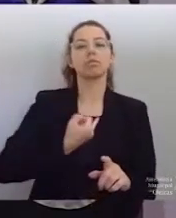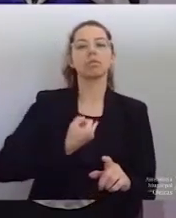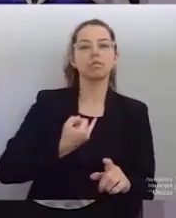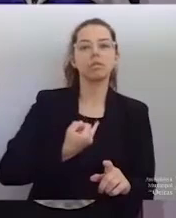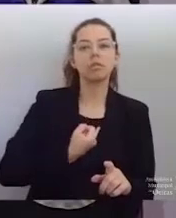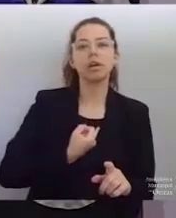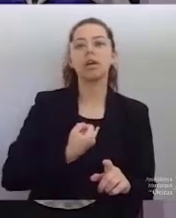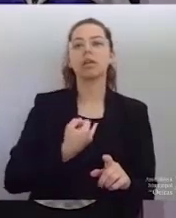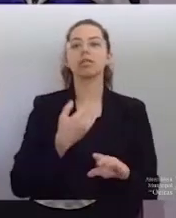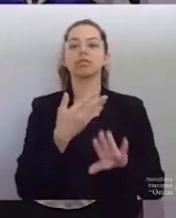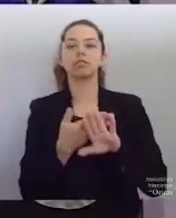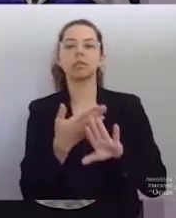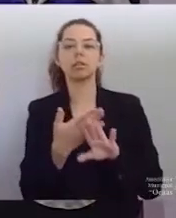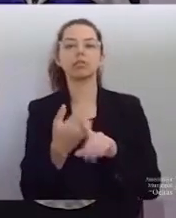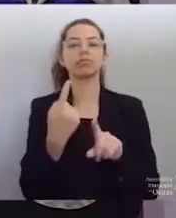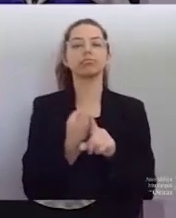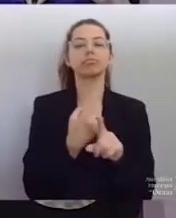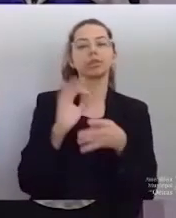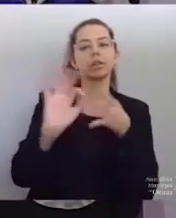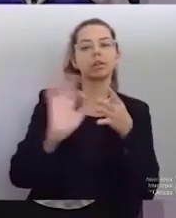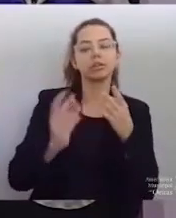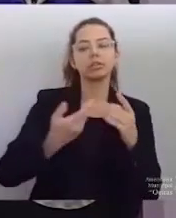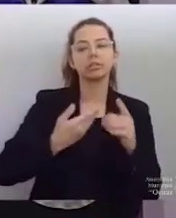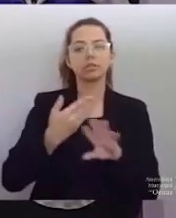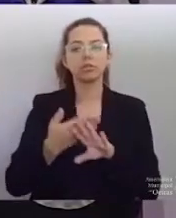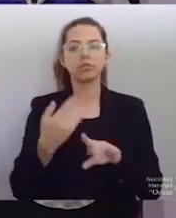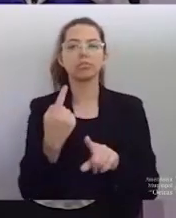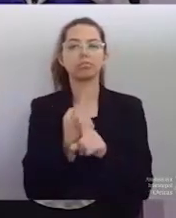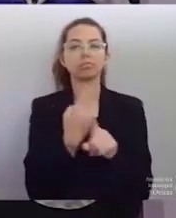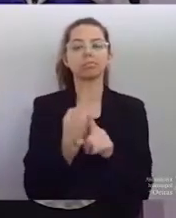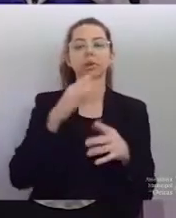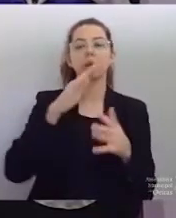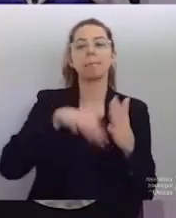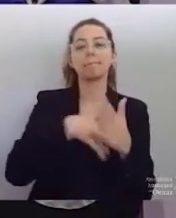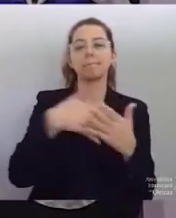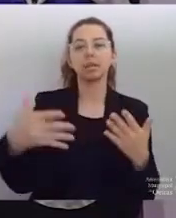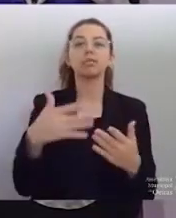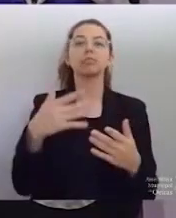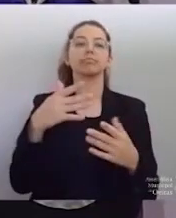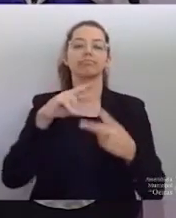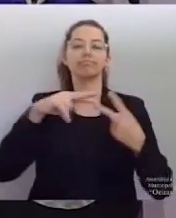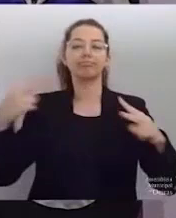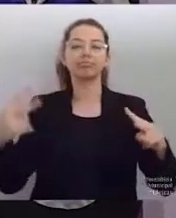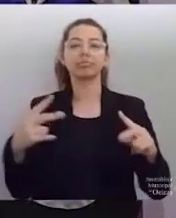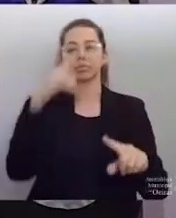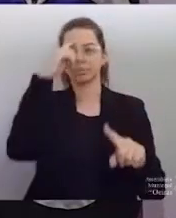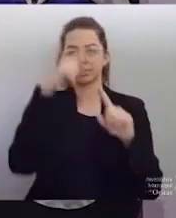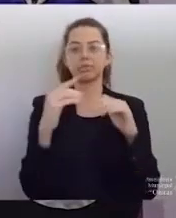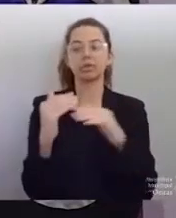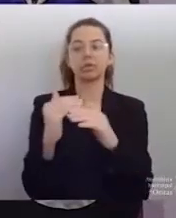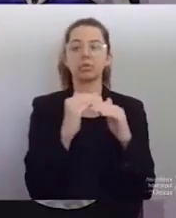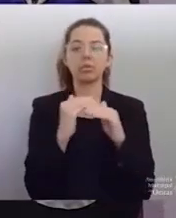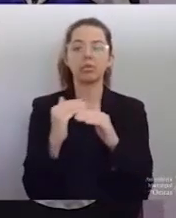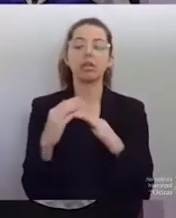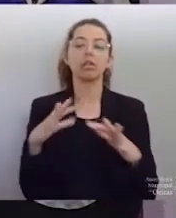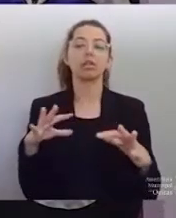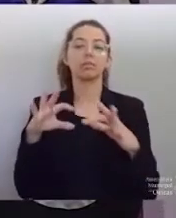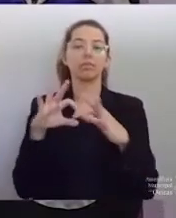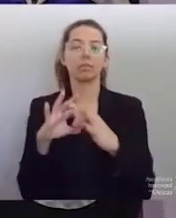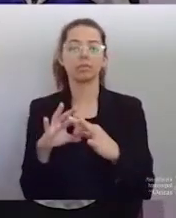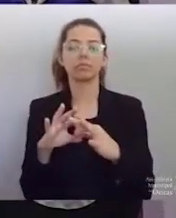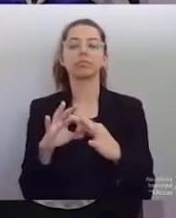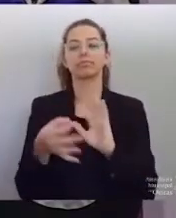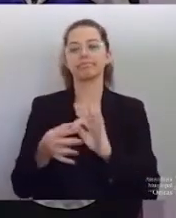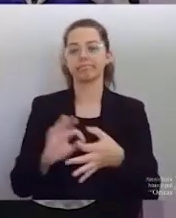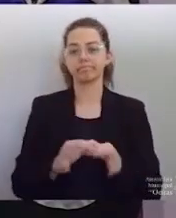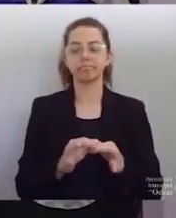e características sexuais nos planos municipais para a igualdade, desejavelmente em interligação, têm potencial